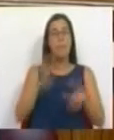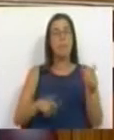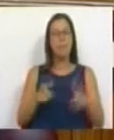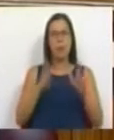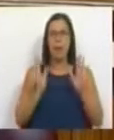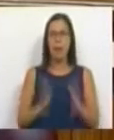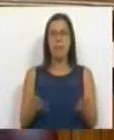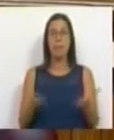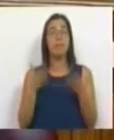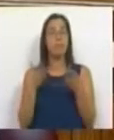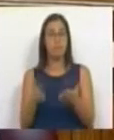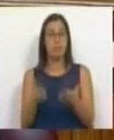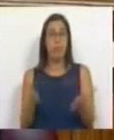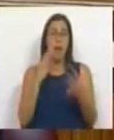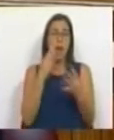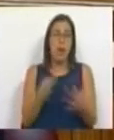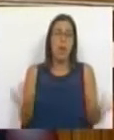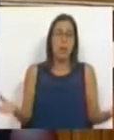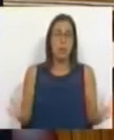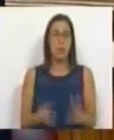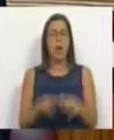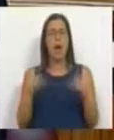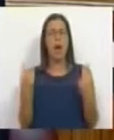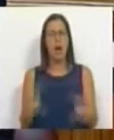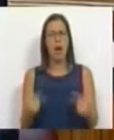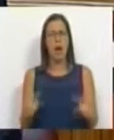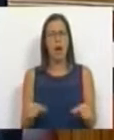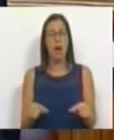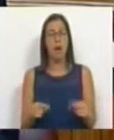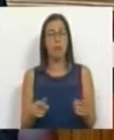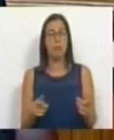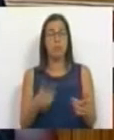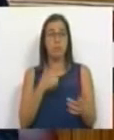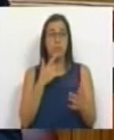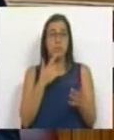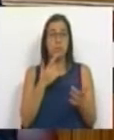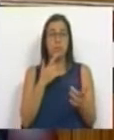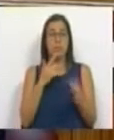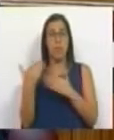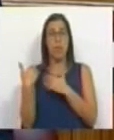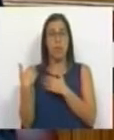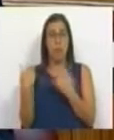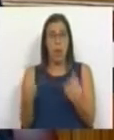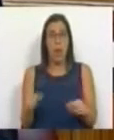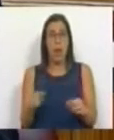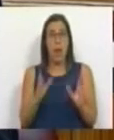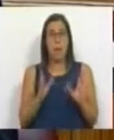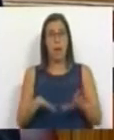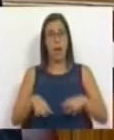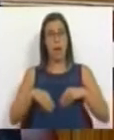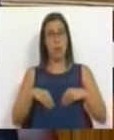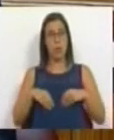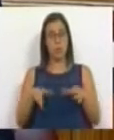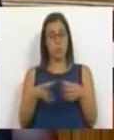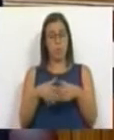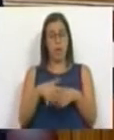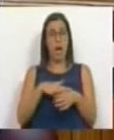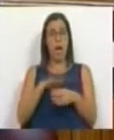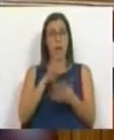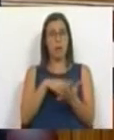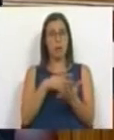a que é preciso acorrer. Naturalmente que aqui há, como não pode deixar de ser, responsabilidades que têm que ser assumidas no plano